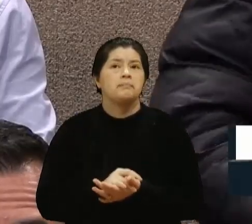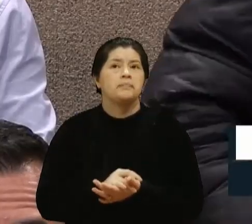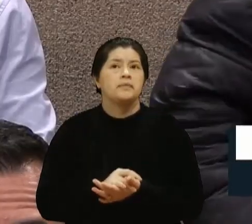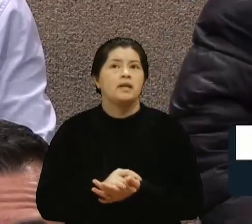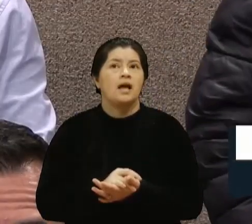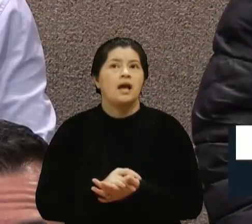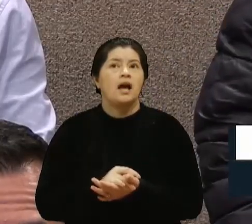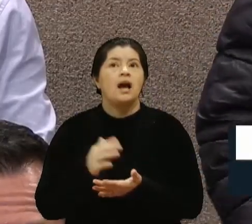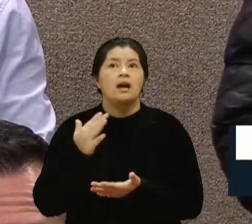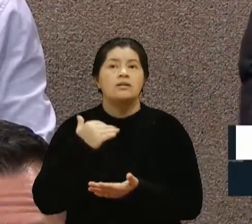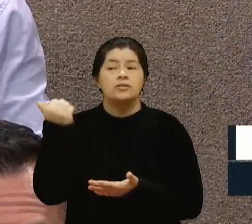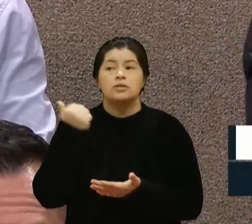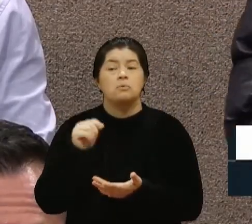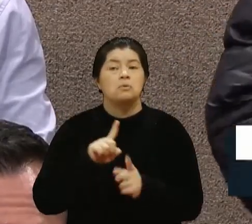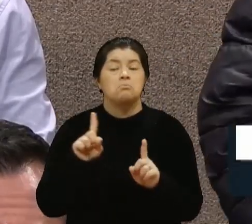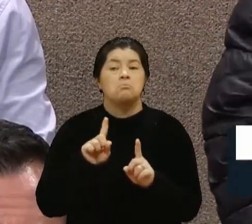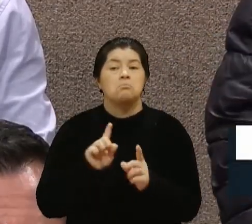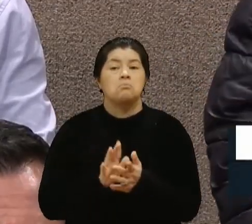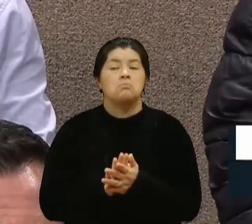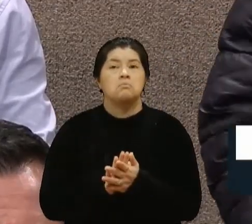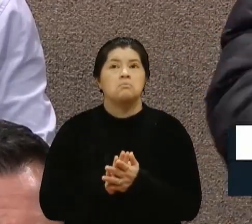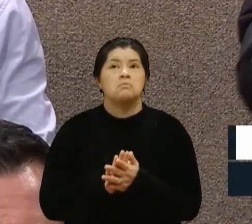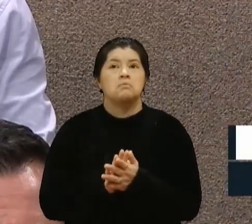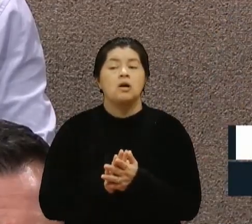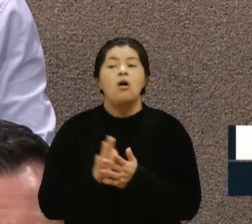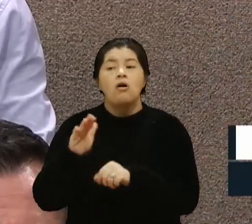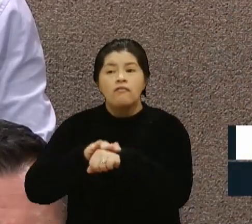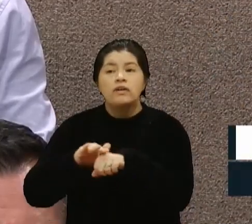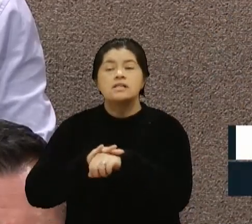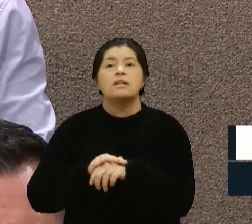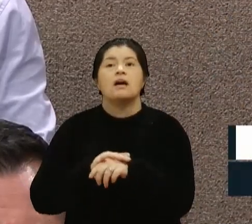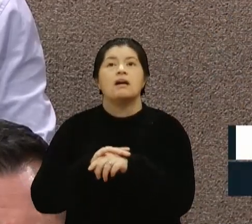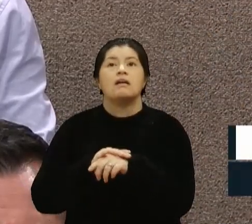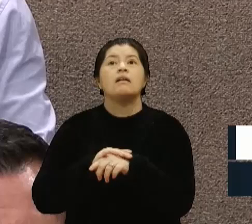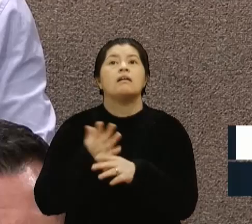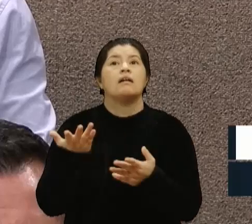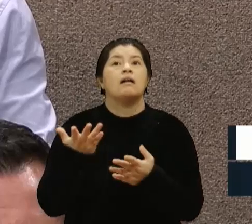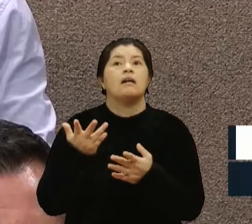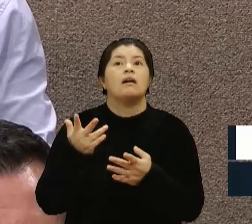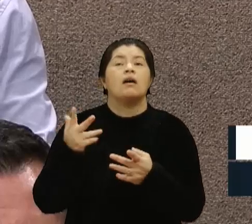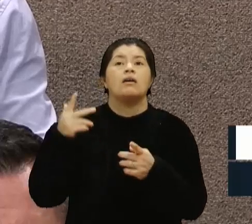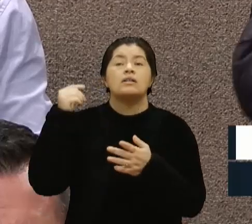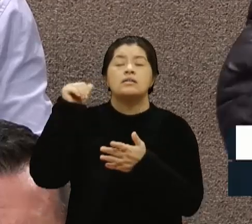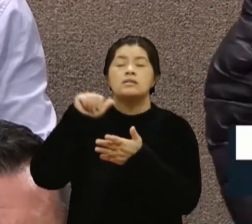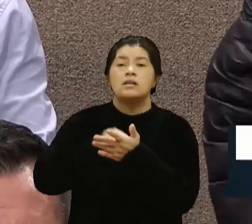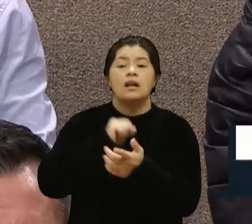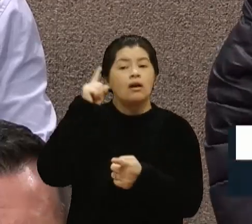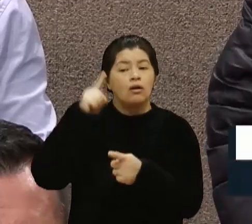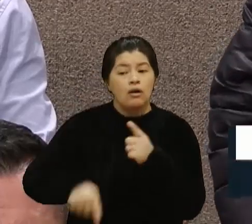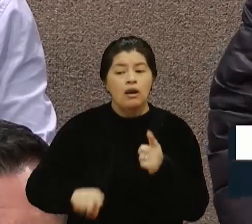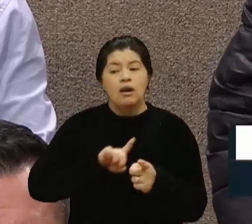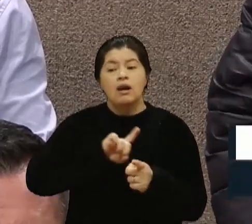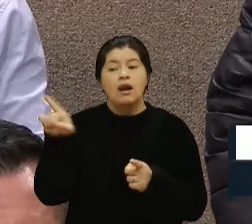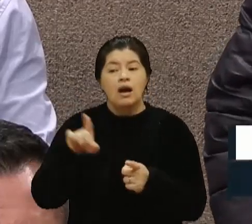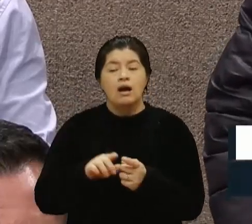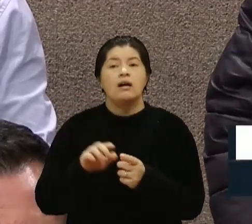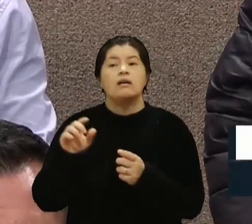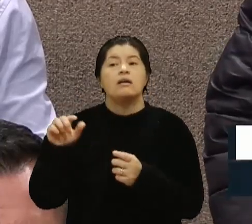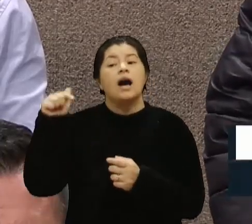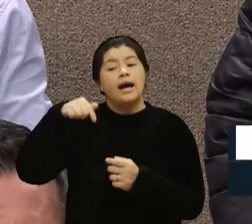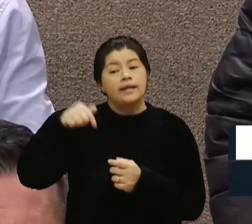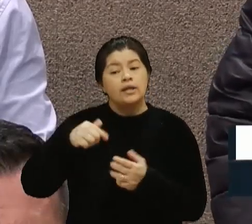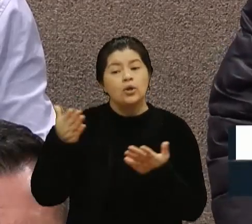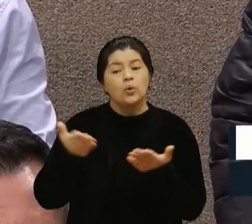ela me chamou, que recentemente eu conversei com ela, vou cancelar minha agenda hoje para estar presente na Comissão do Idoso, porque ela vai estar